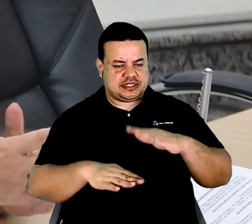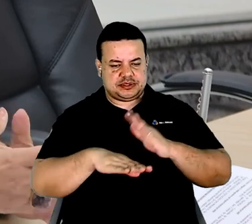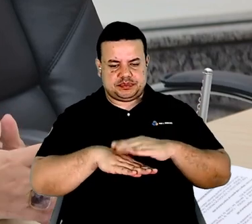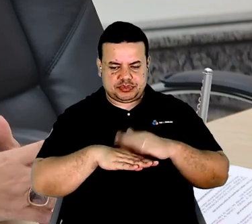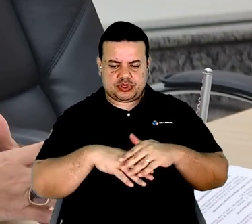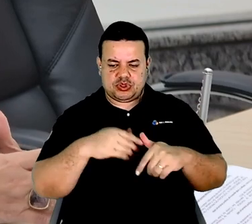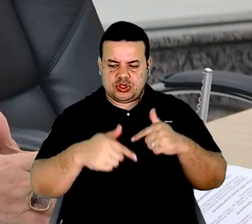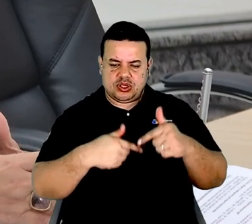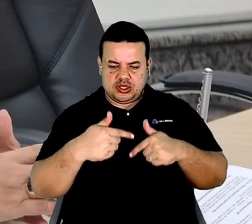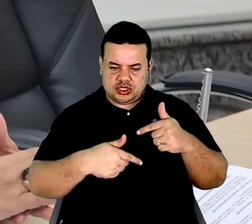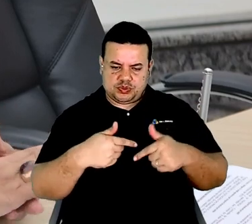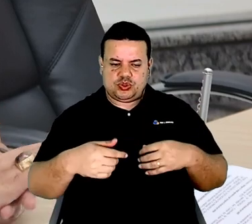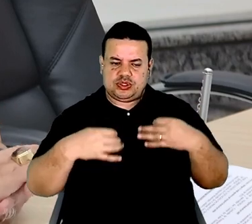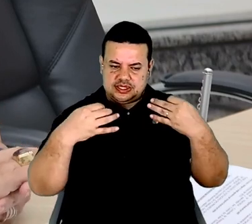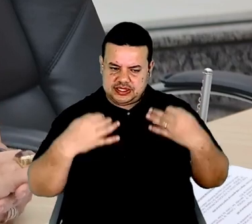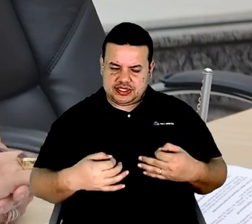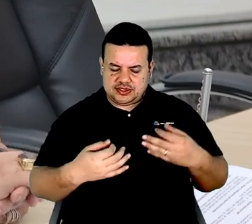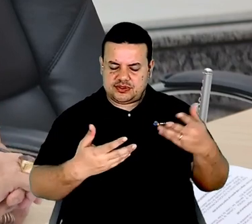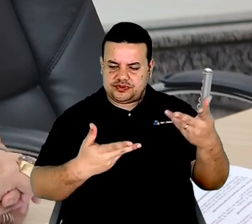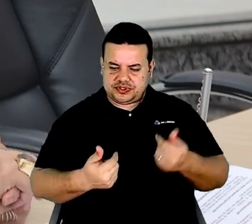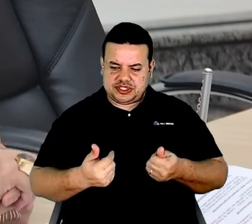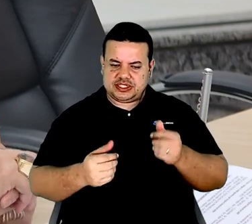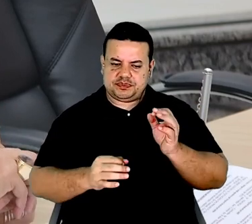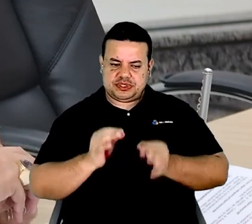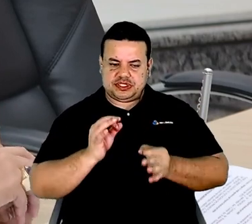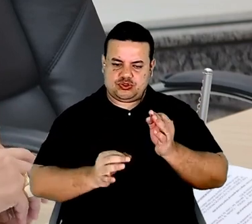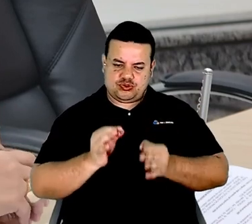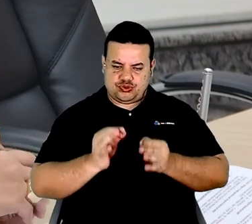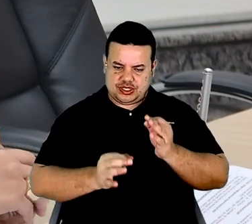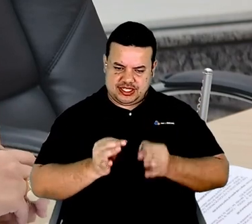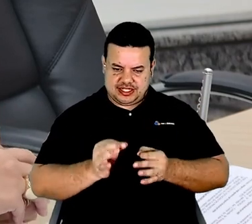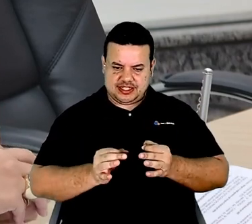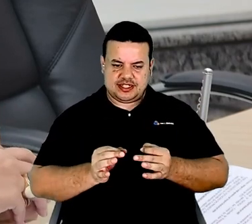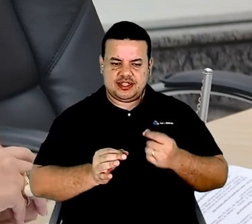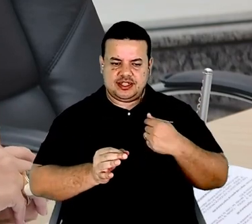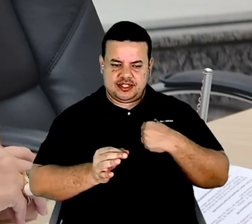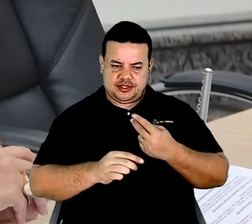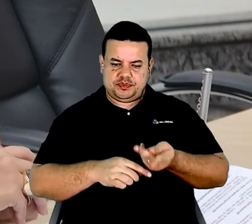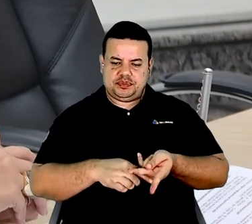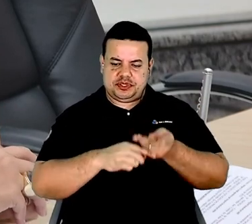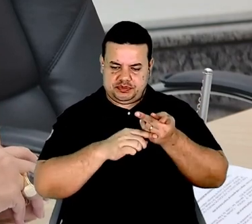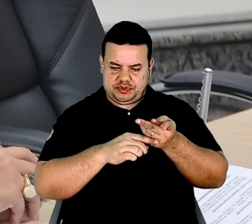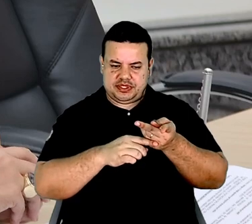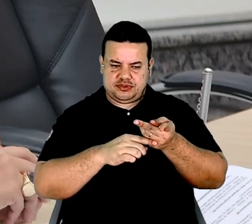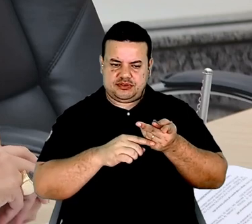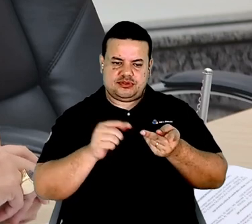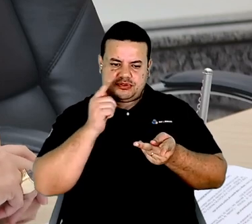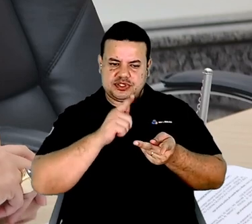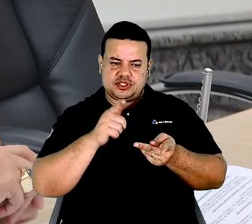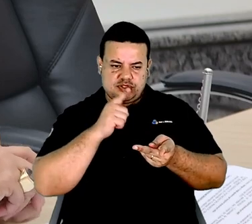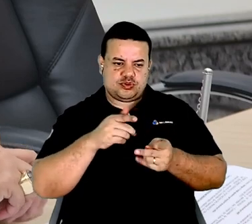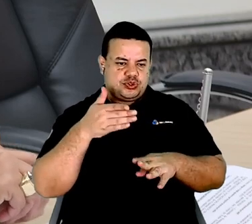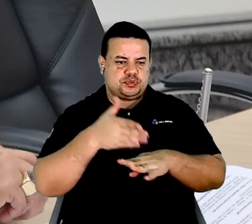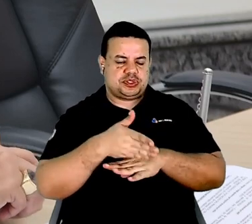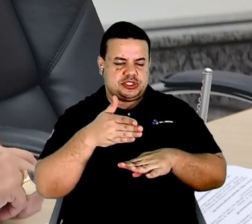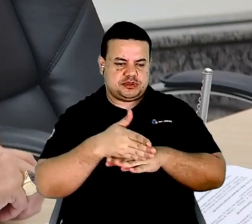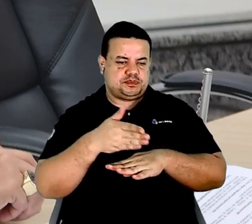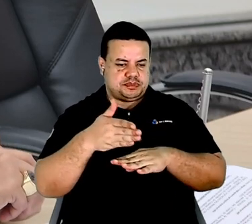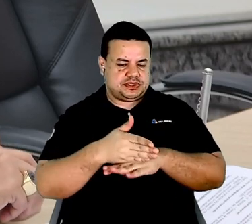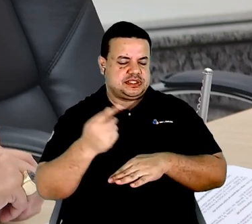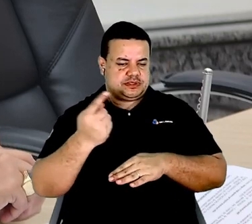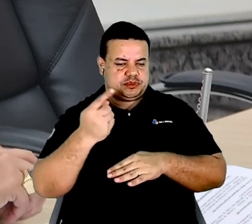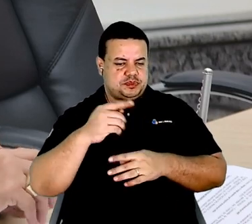eu fui convidada para ser jurada lá. E foram premiados, então, os participantes da primeira feira